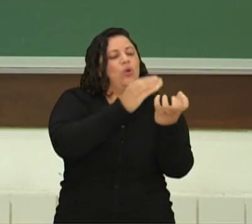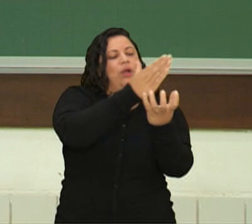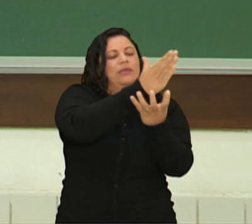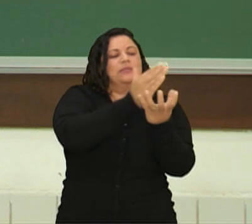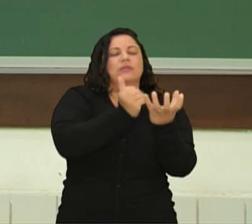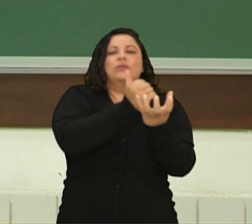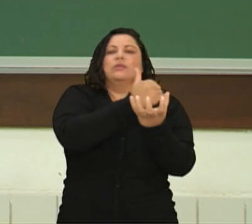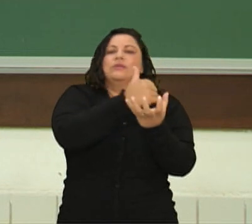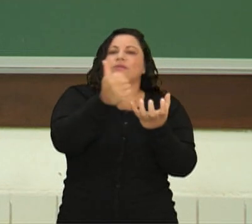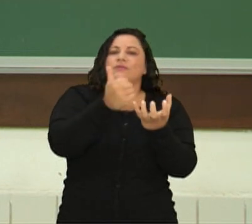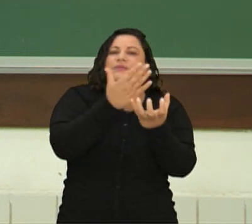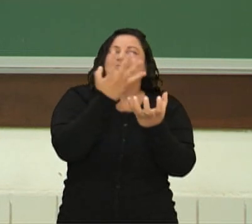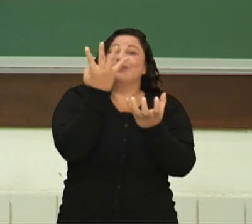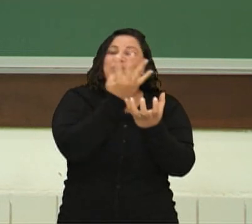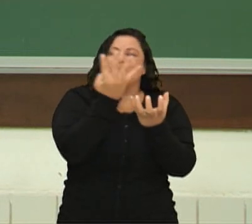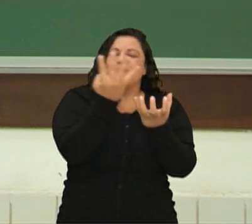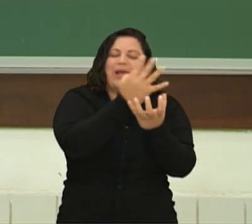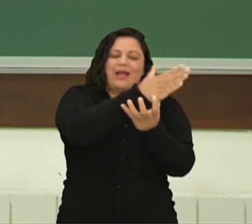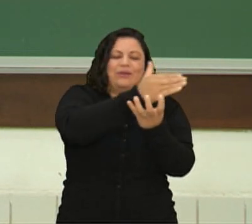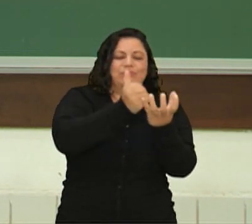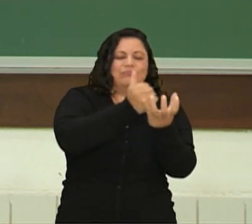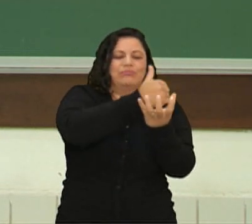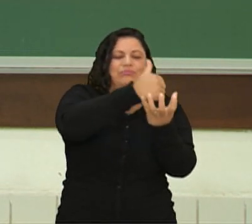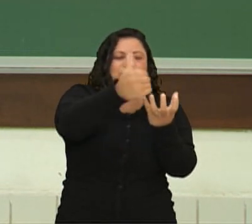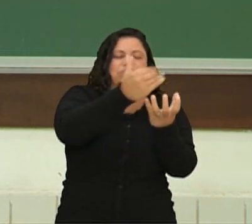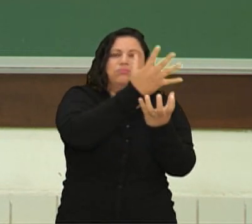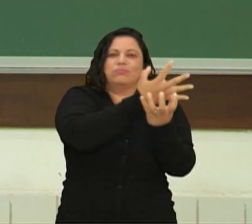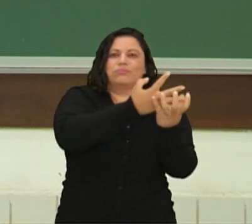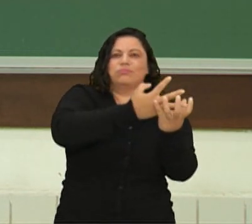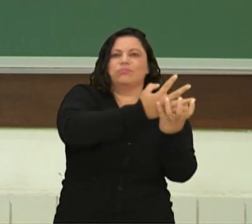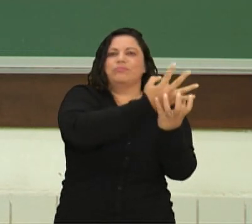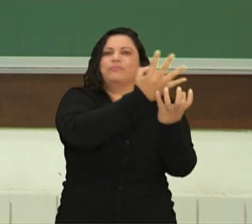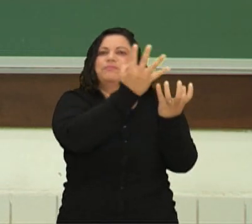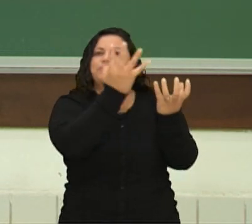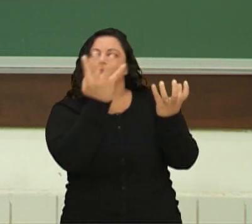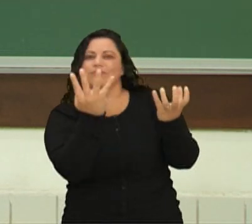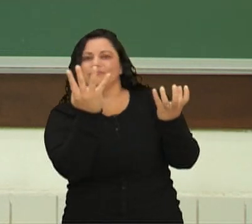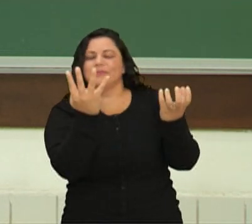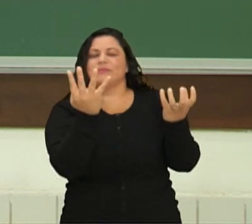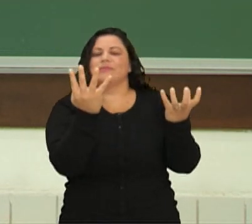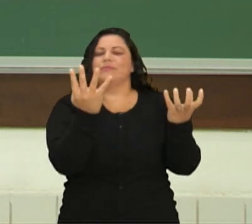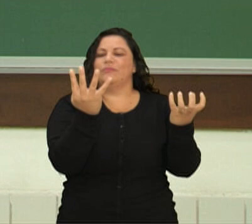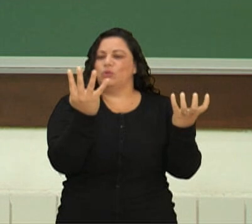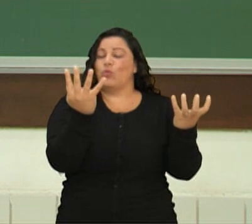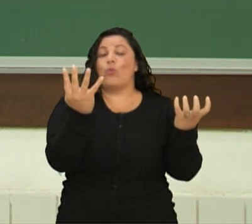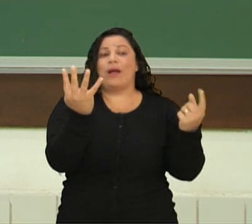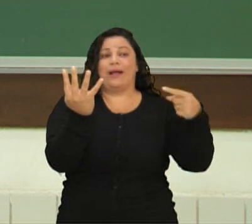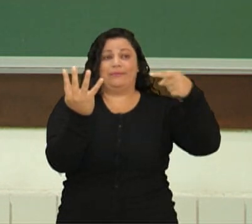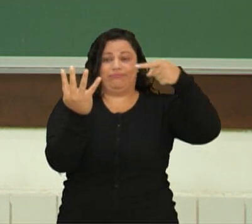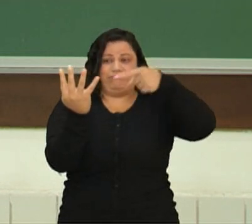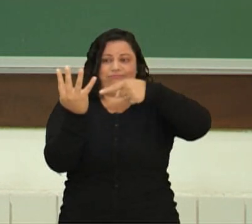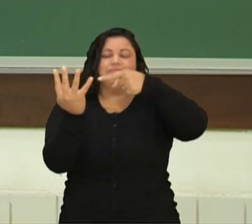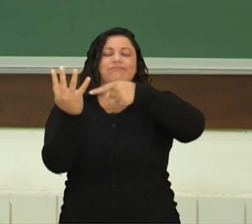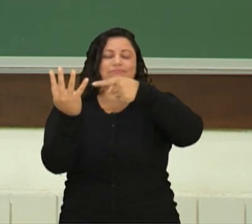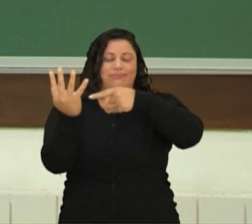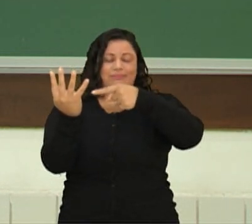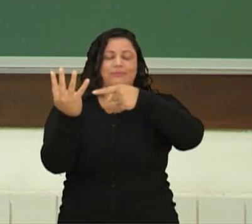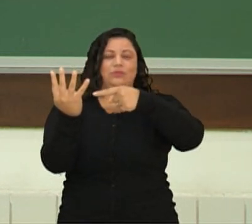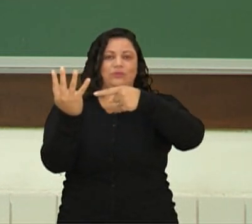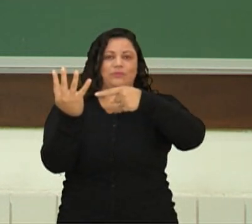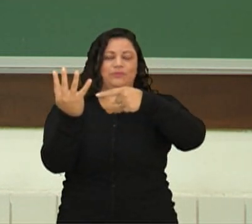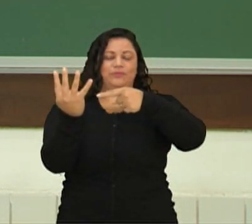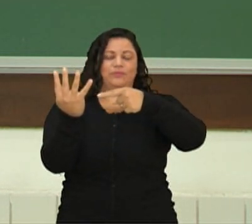Alguns animais têm corações com outros tipos de divisão, tá? Pode ser 2, 3 cavidades, mas estamos falando aqui do